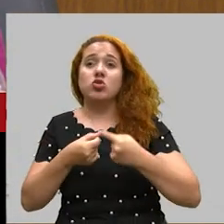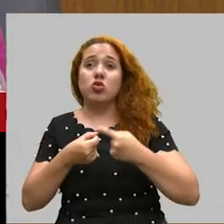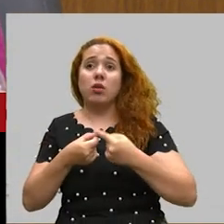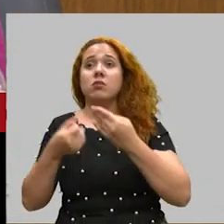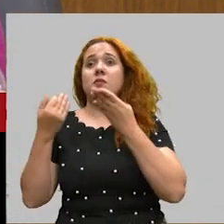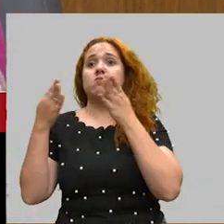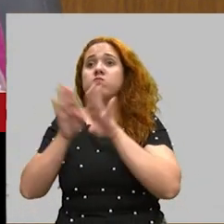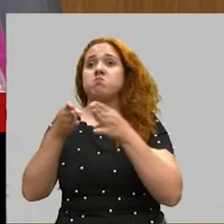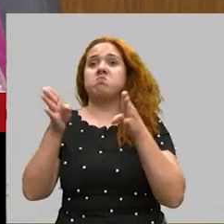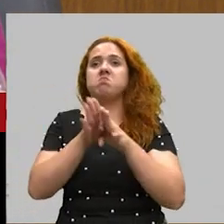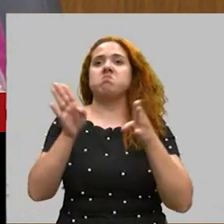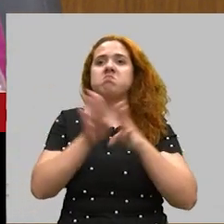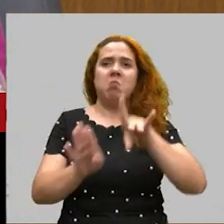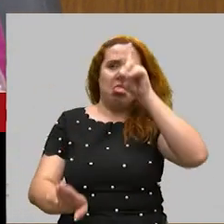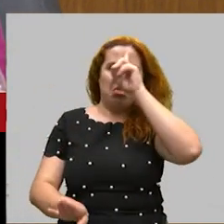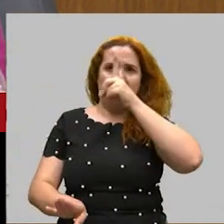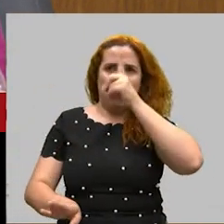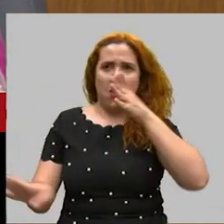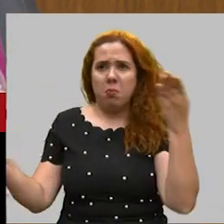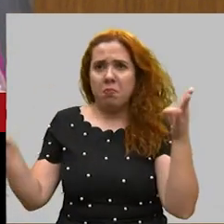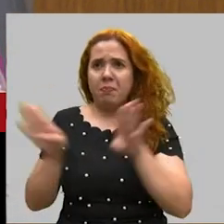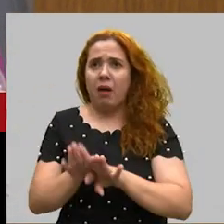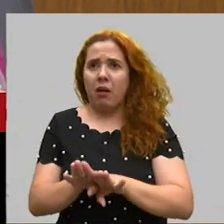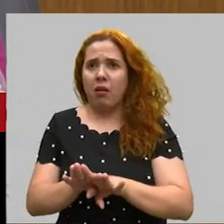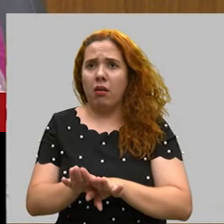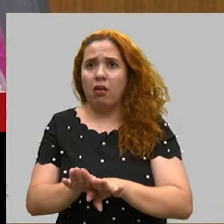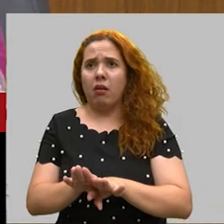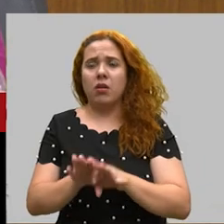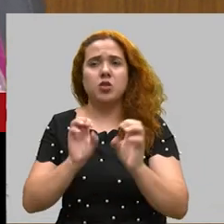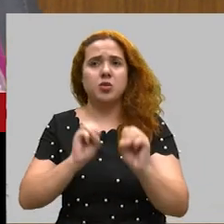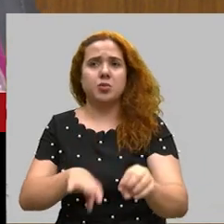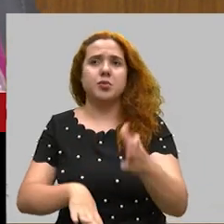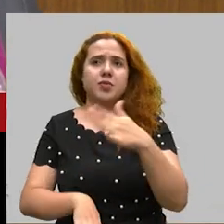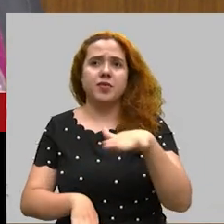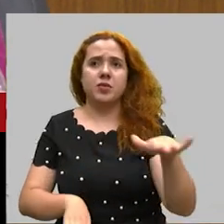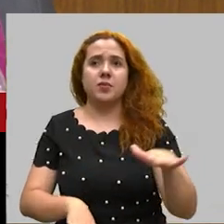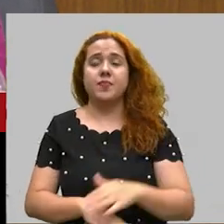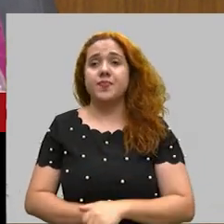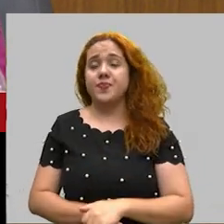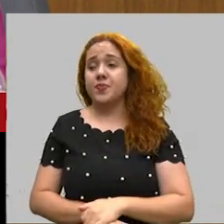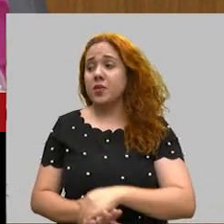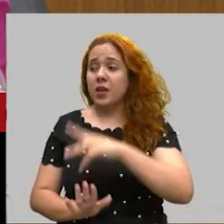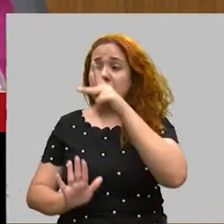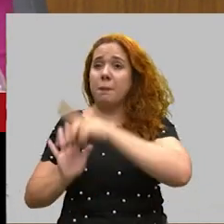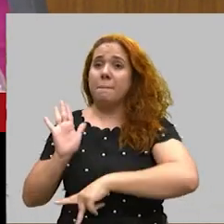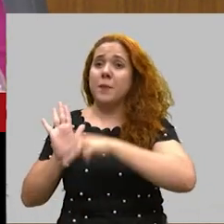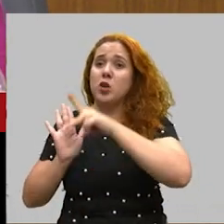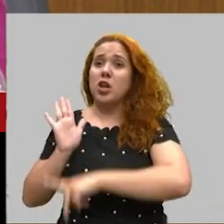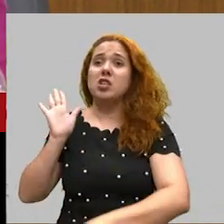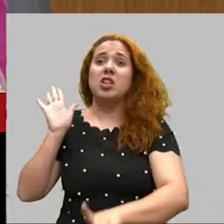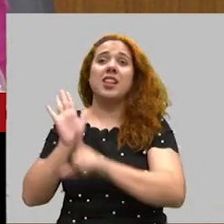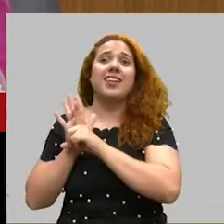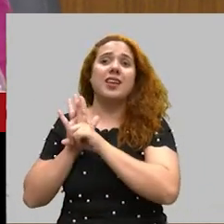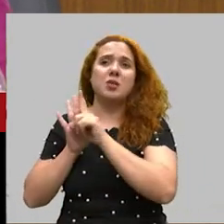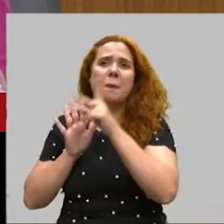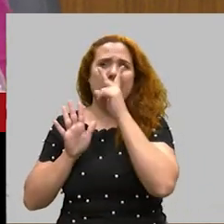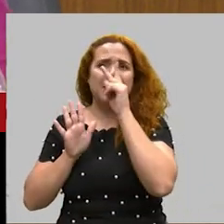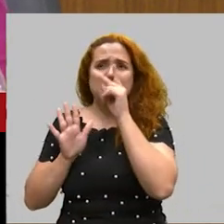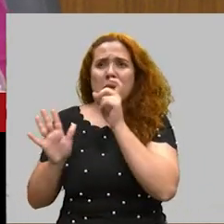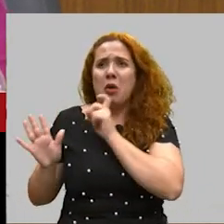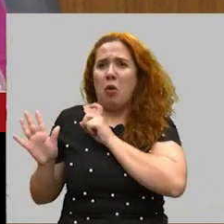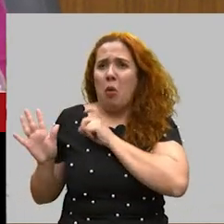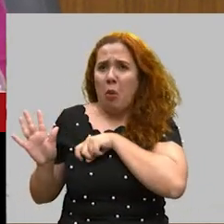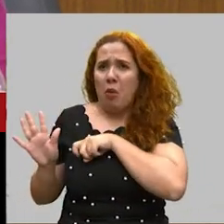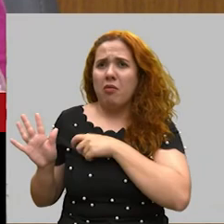as escolas de educação infantil mais que isso o projeto de maldade está também com as